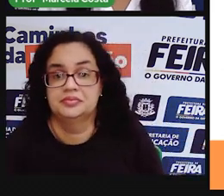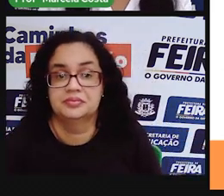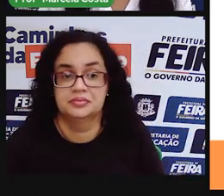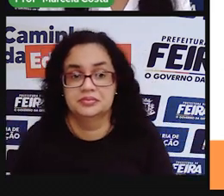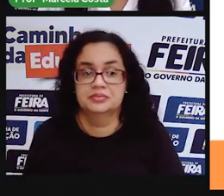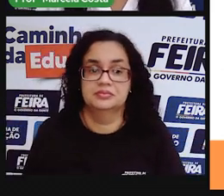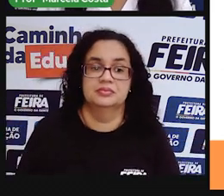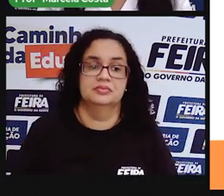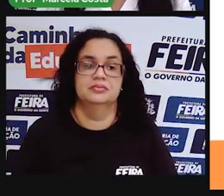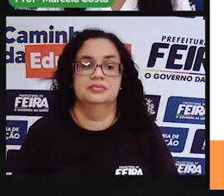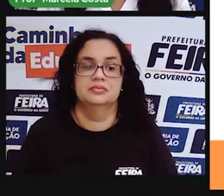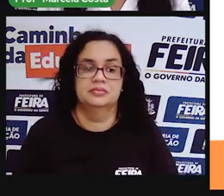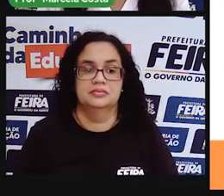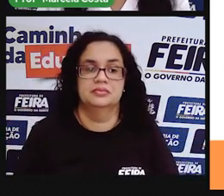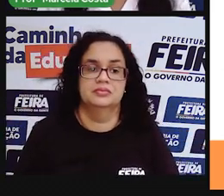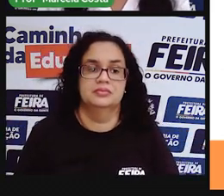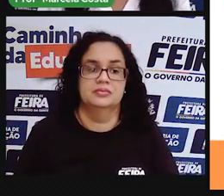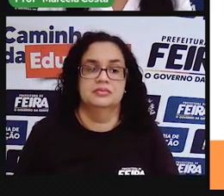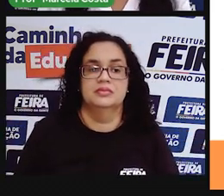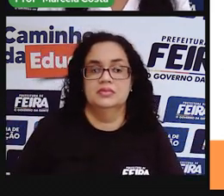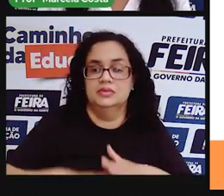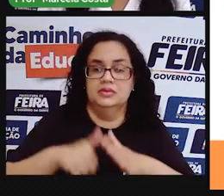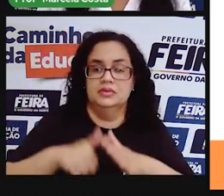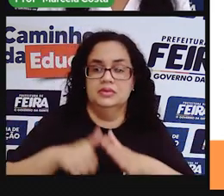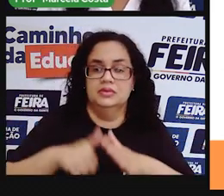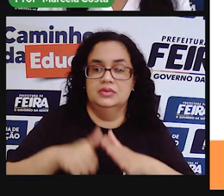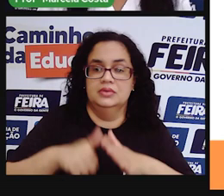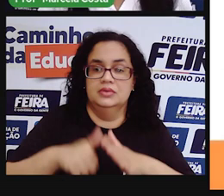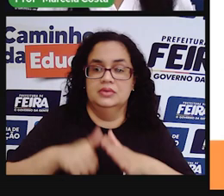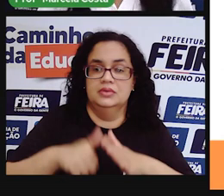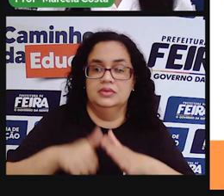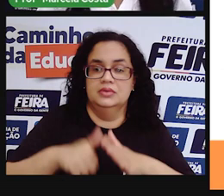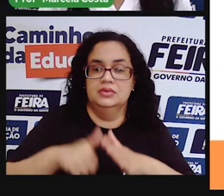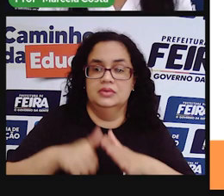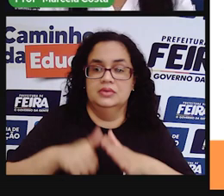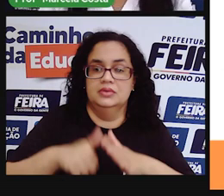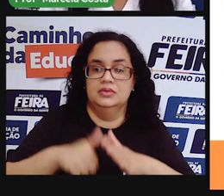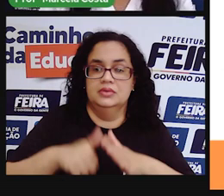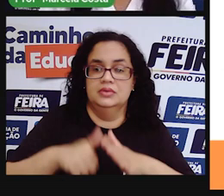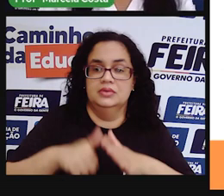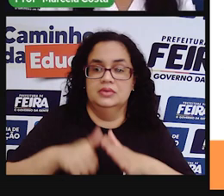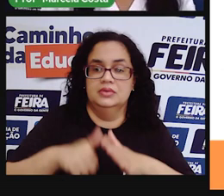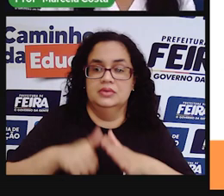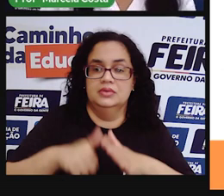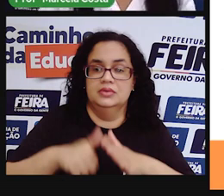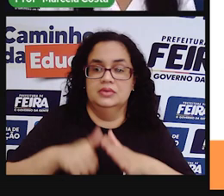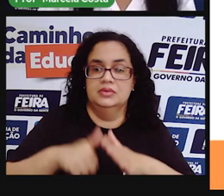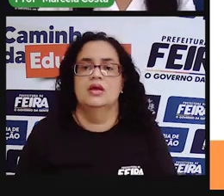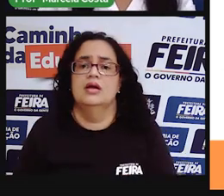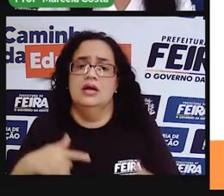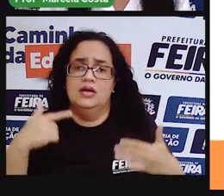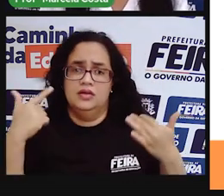Já vencemos a nossa primeira parte do desafio. Calma que tem outra.